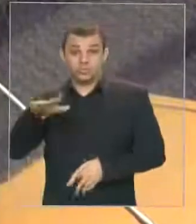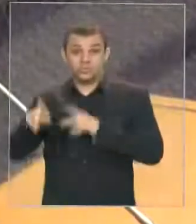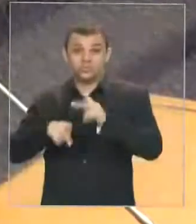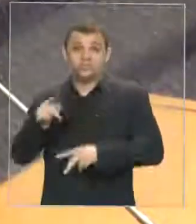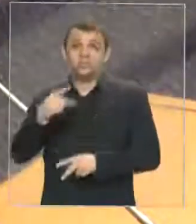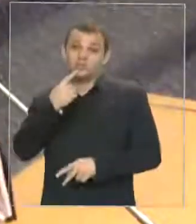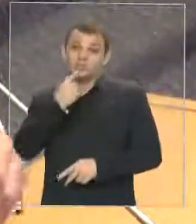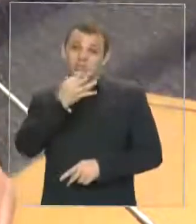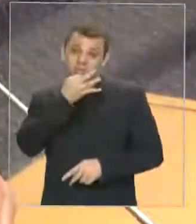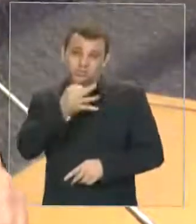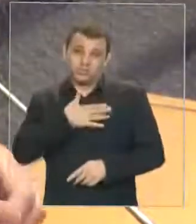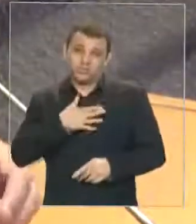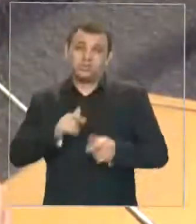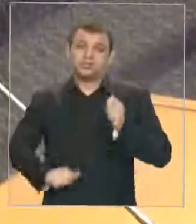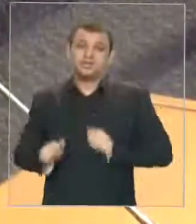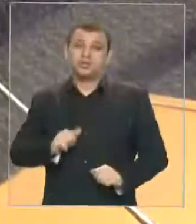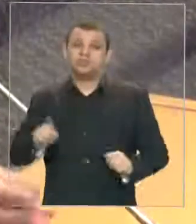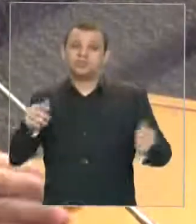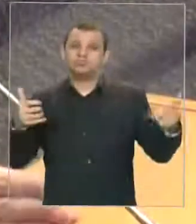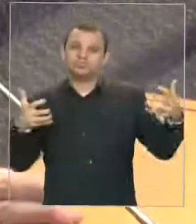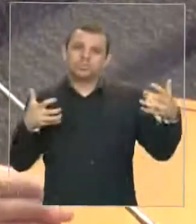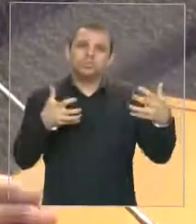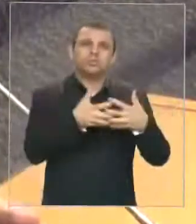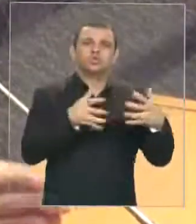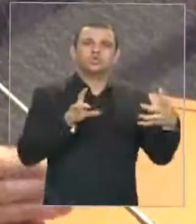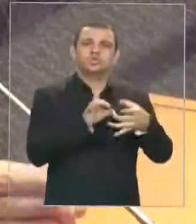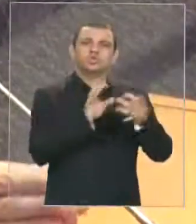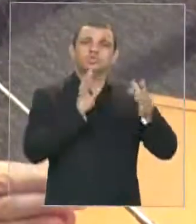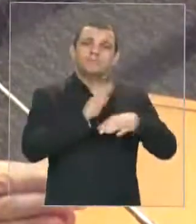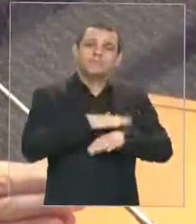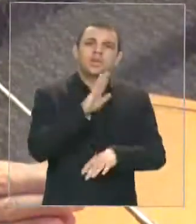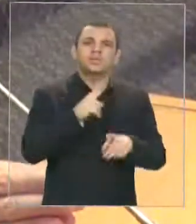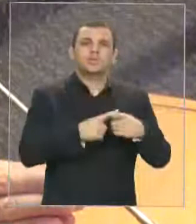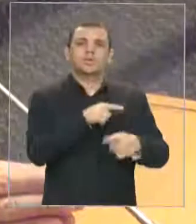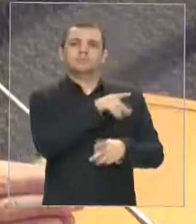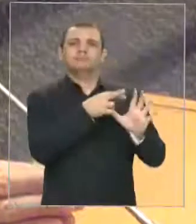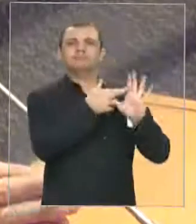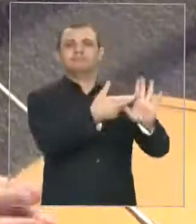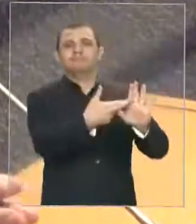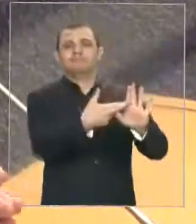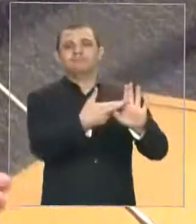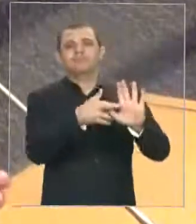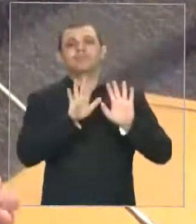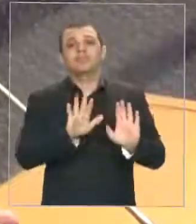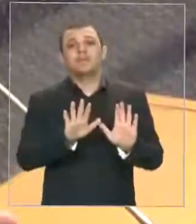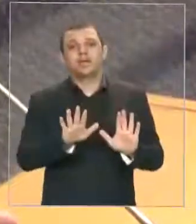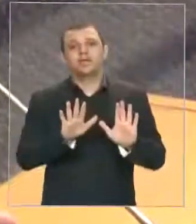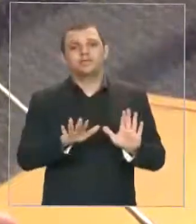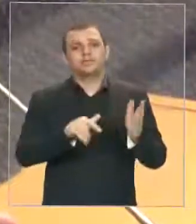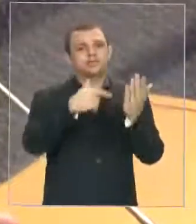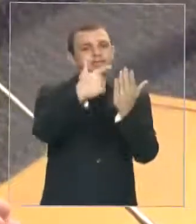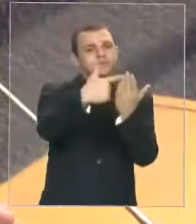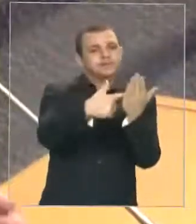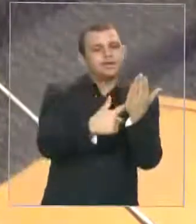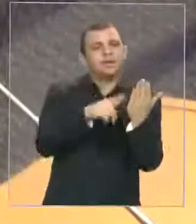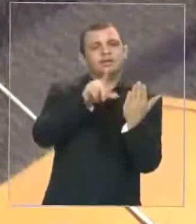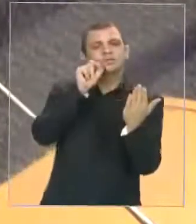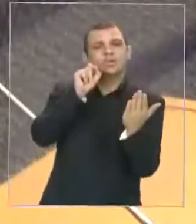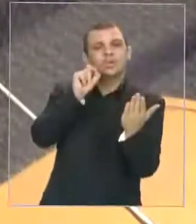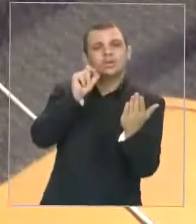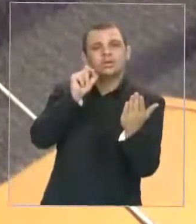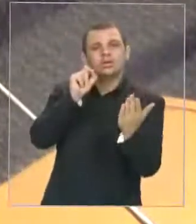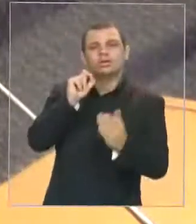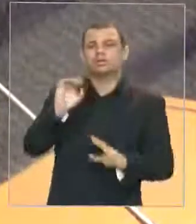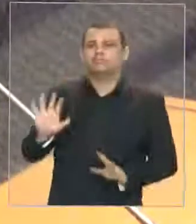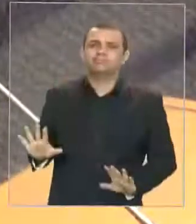E, na minha opinião, a lista fechada ela corrobora exatamente para o contrário, né? Eu vejo os